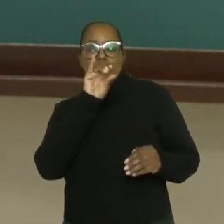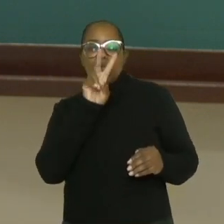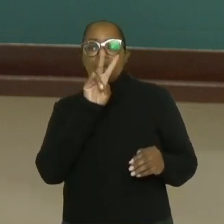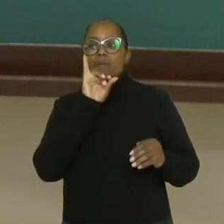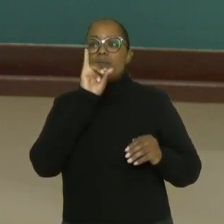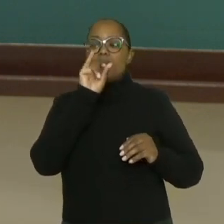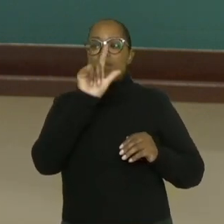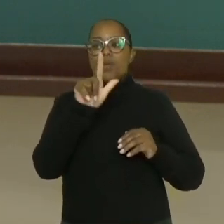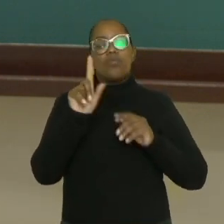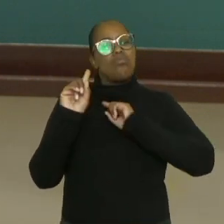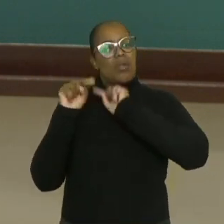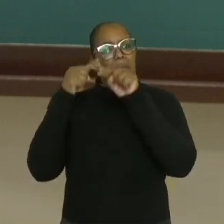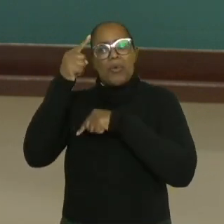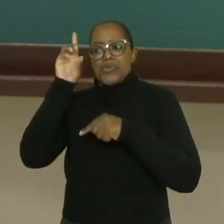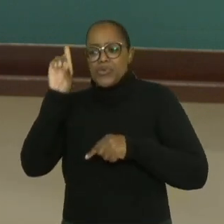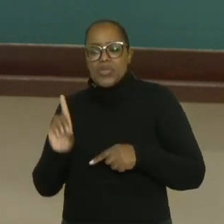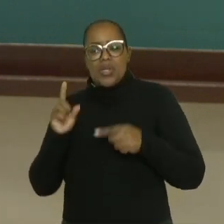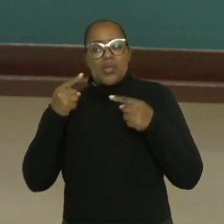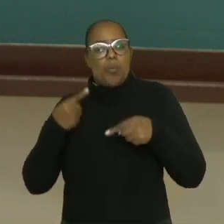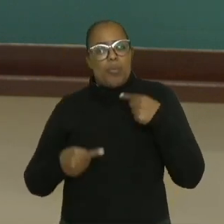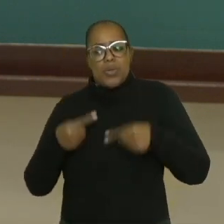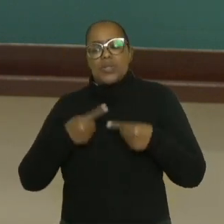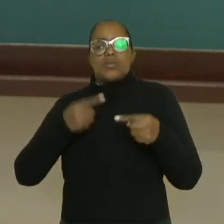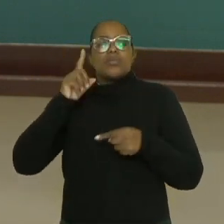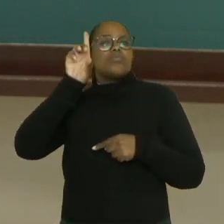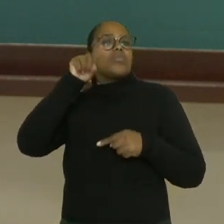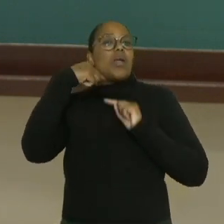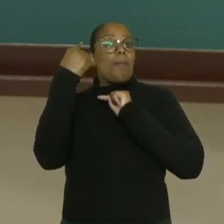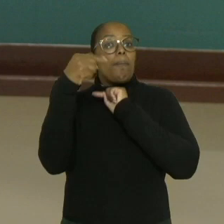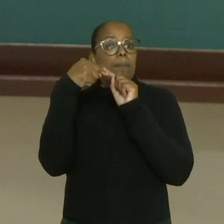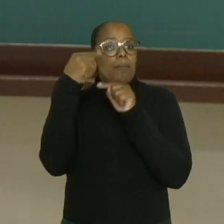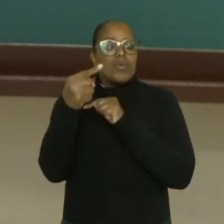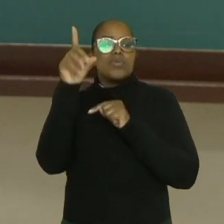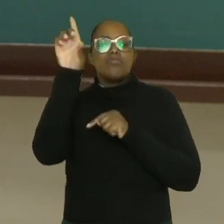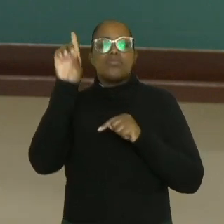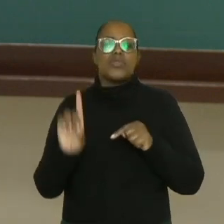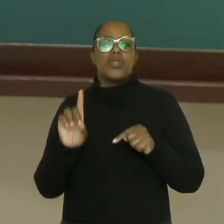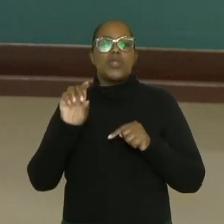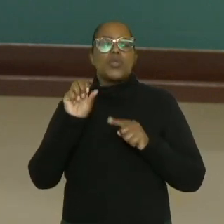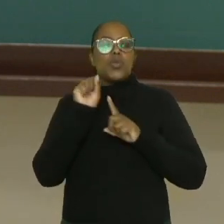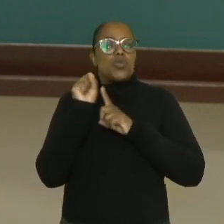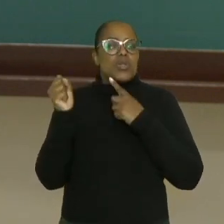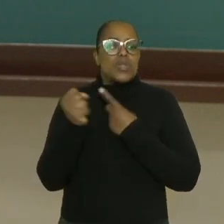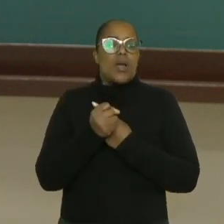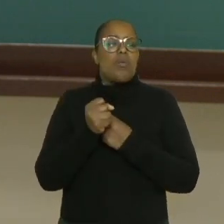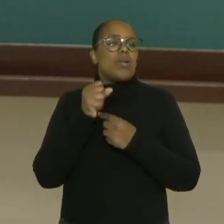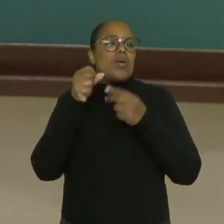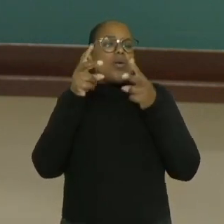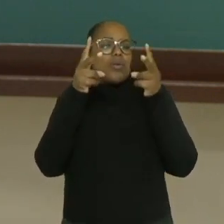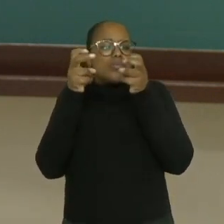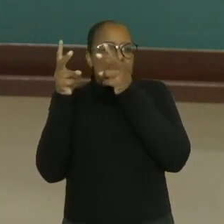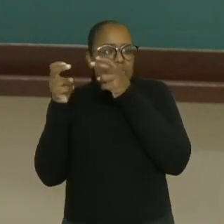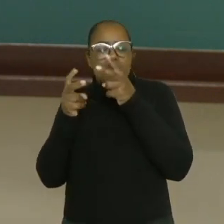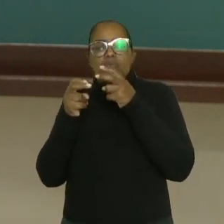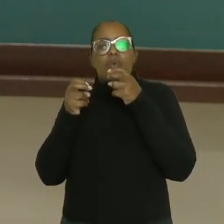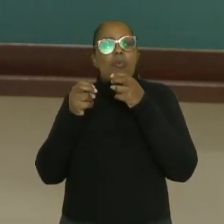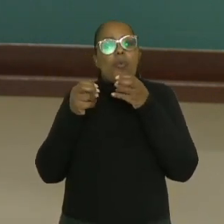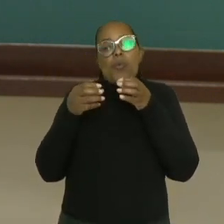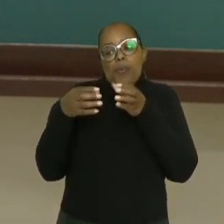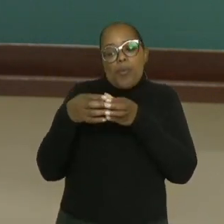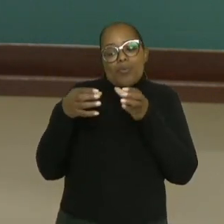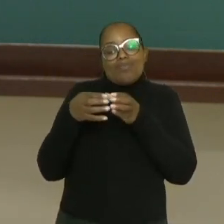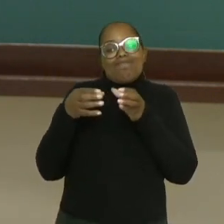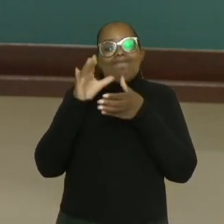sociais, vai acontecer de forma diferente no Brasil. Então ele observou o cenário europeu. Aqui no Brasil a gente vai ter uma